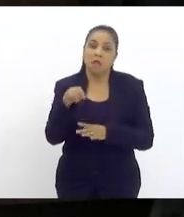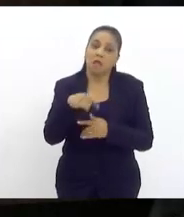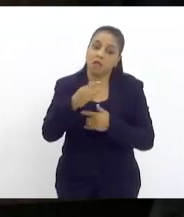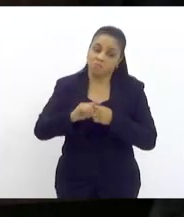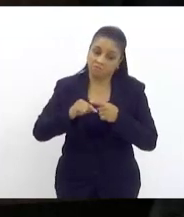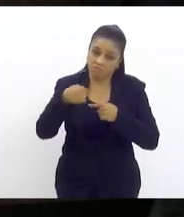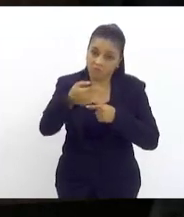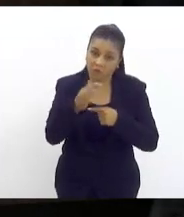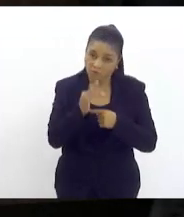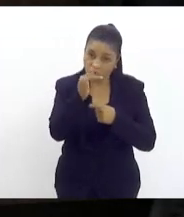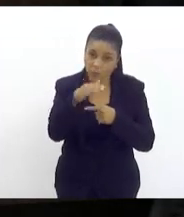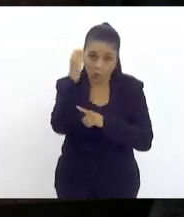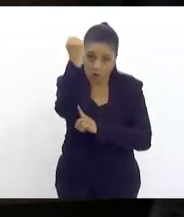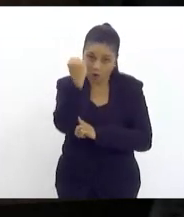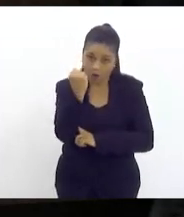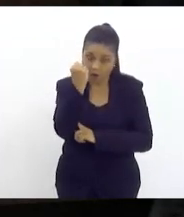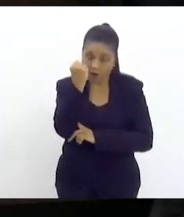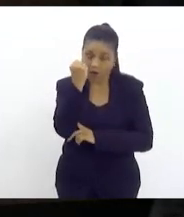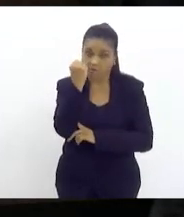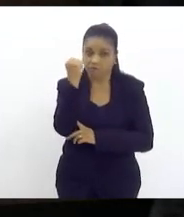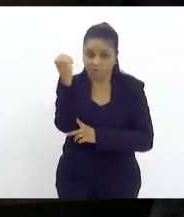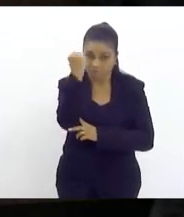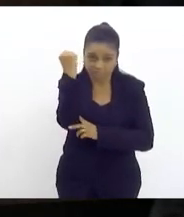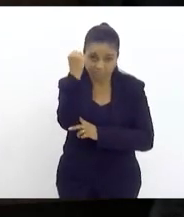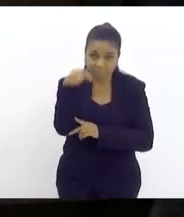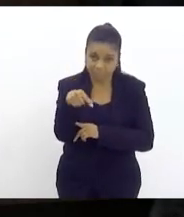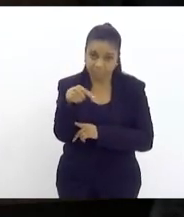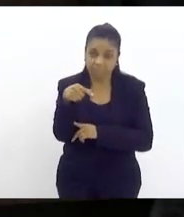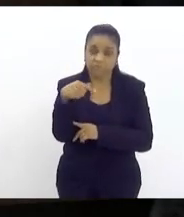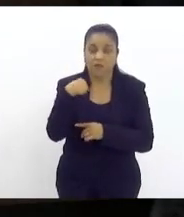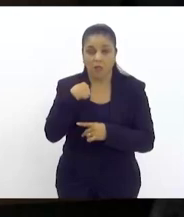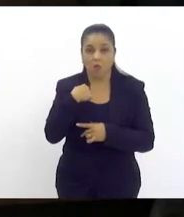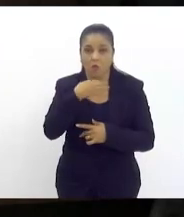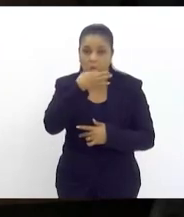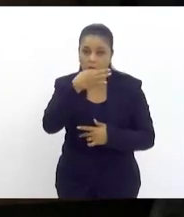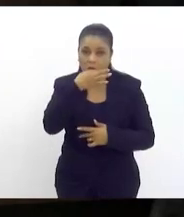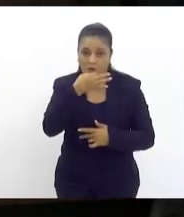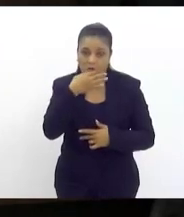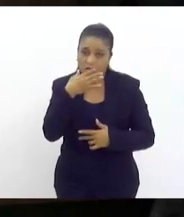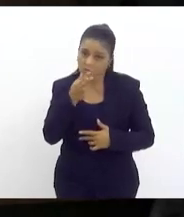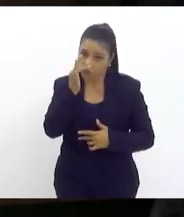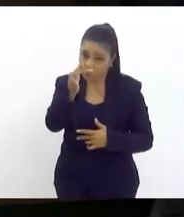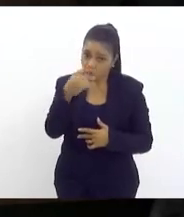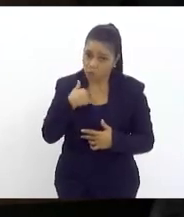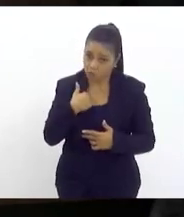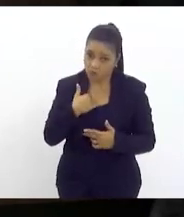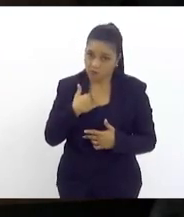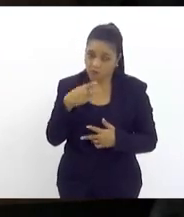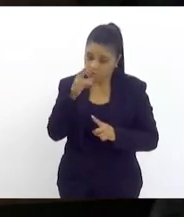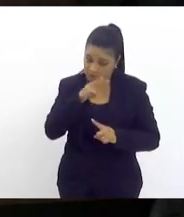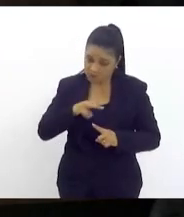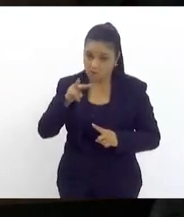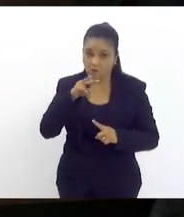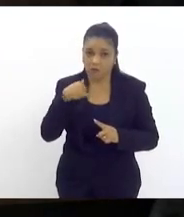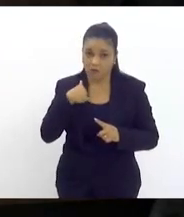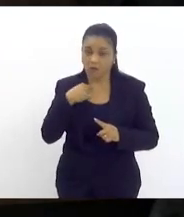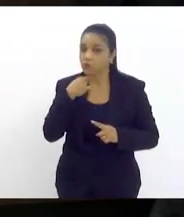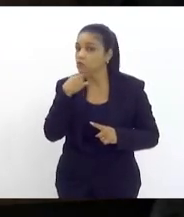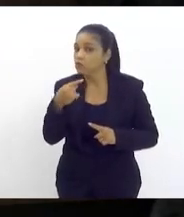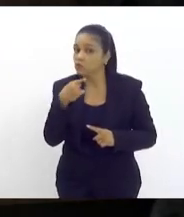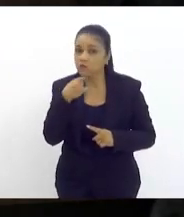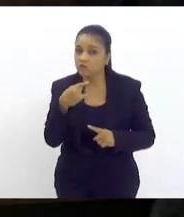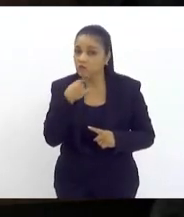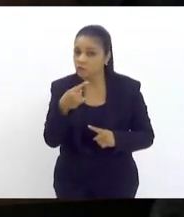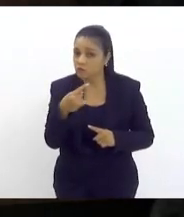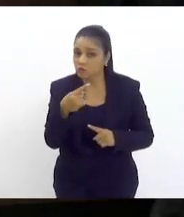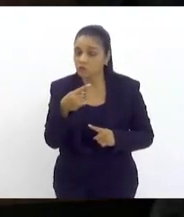e aí faço aqui a minha premonição. Não duvidem, senhores, senhoras,